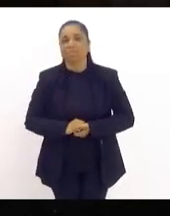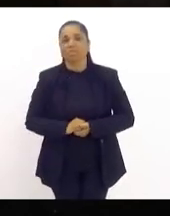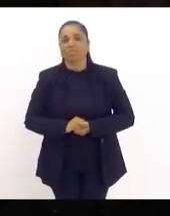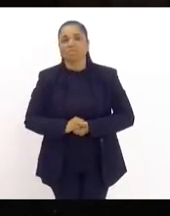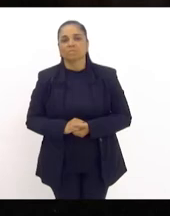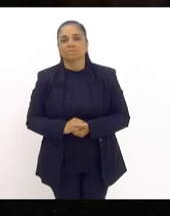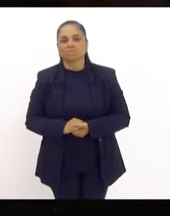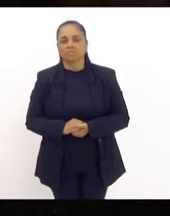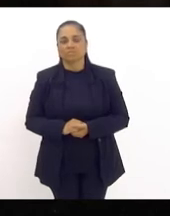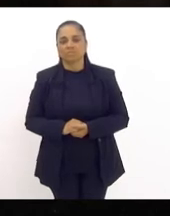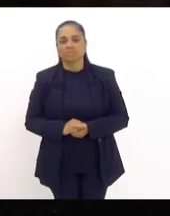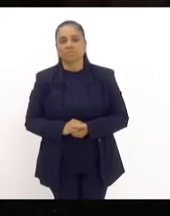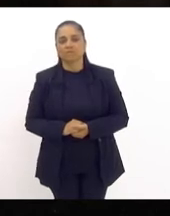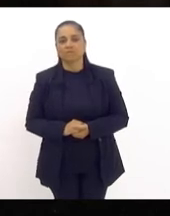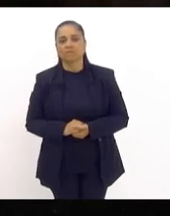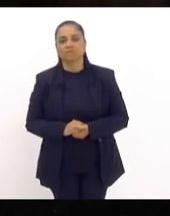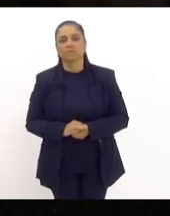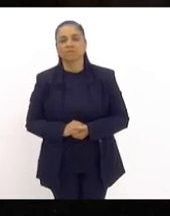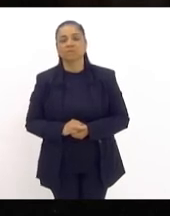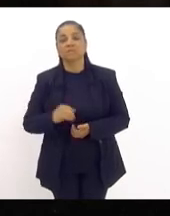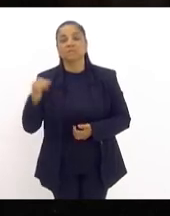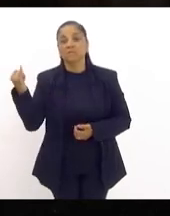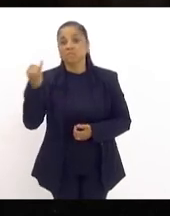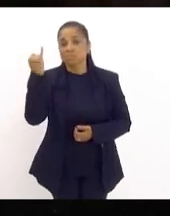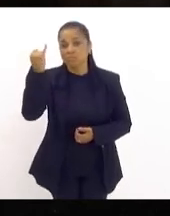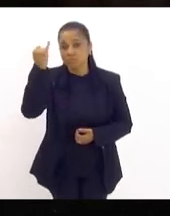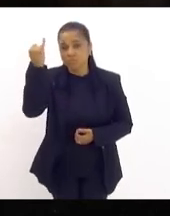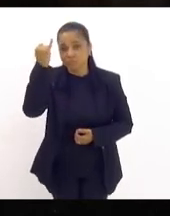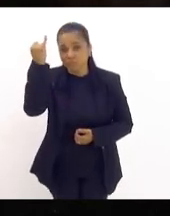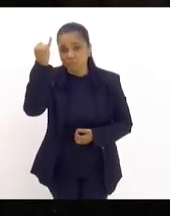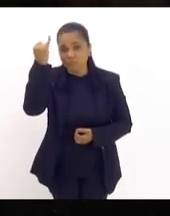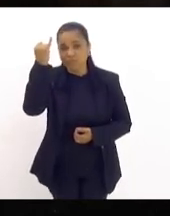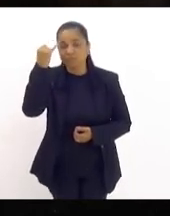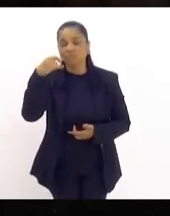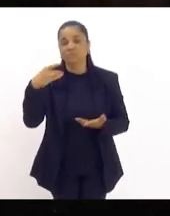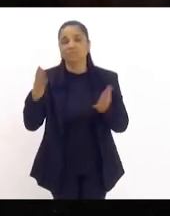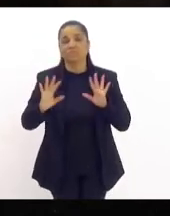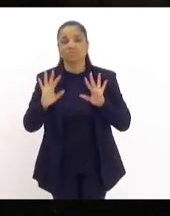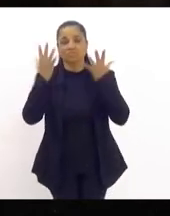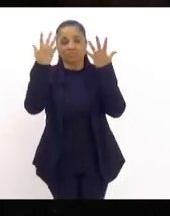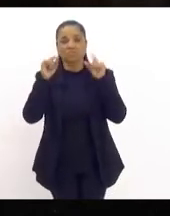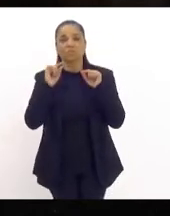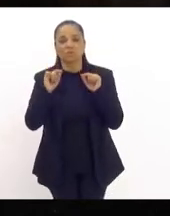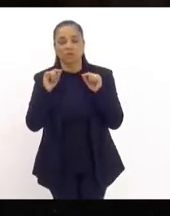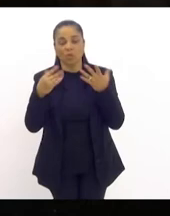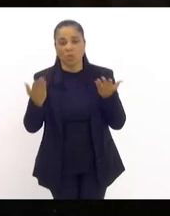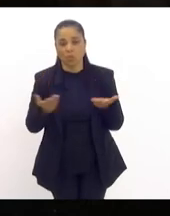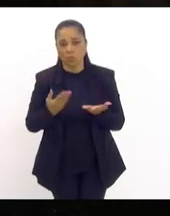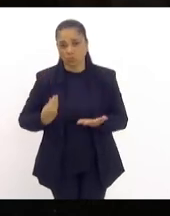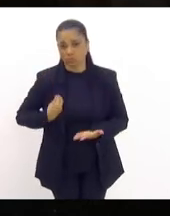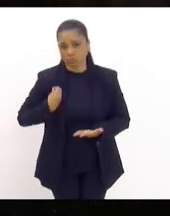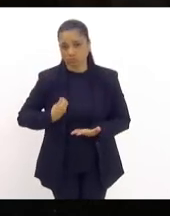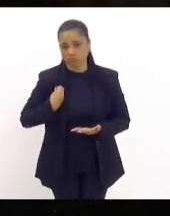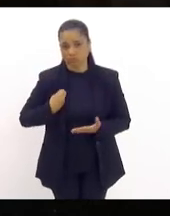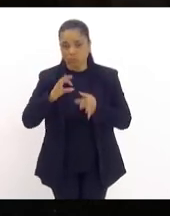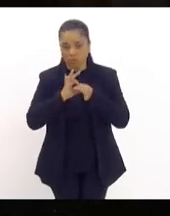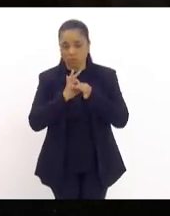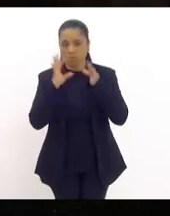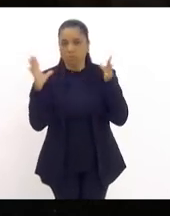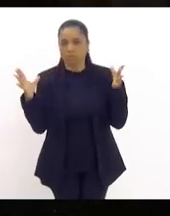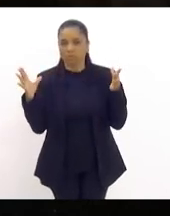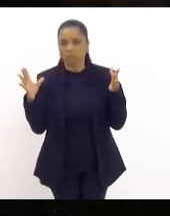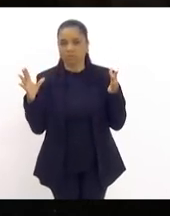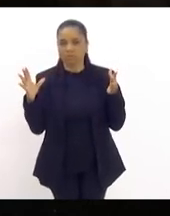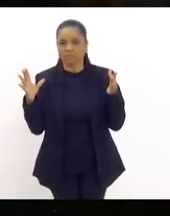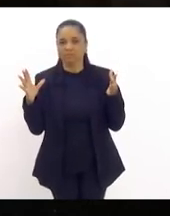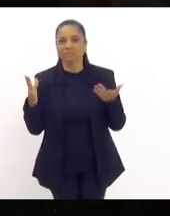não menos importante, celebrar o fato da gente estar vivendo hoje numa democracia, da gente